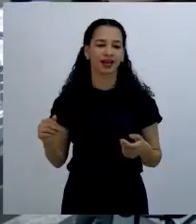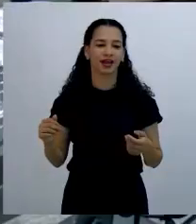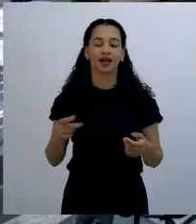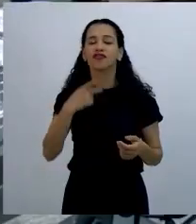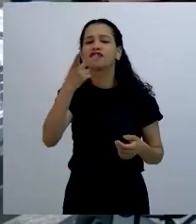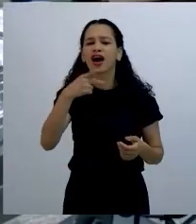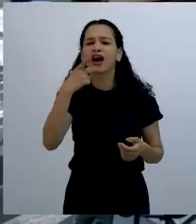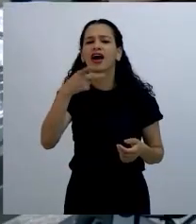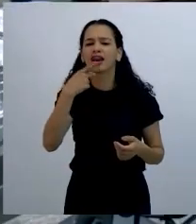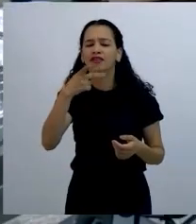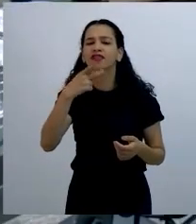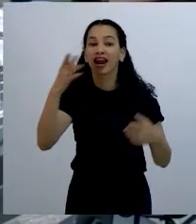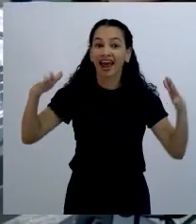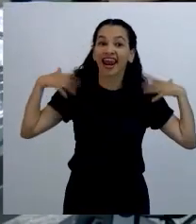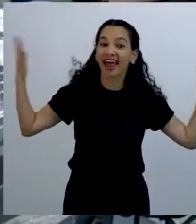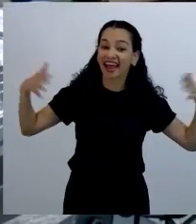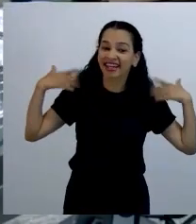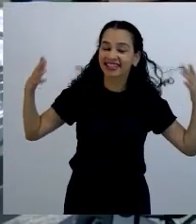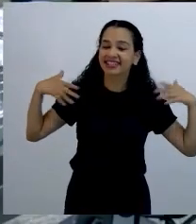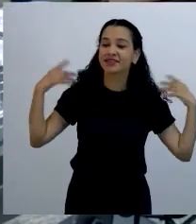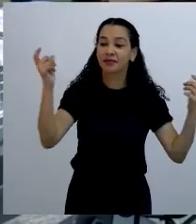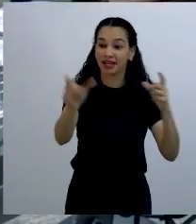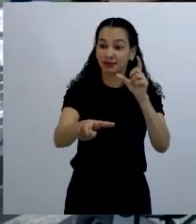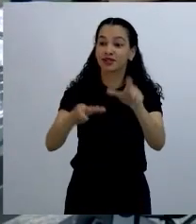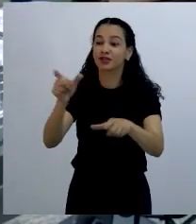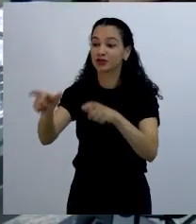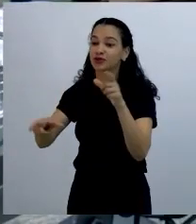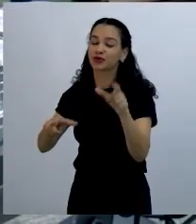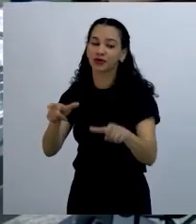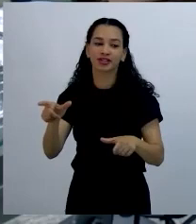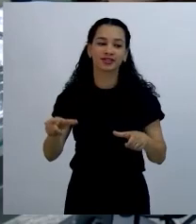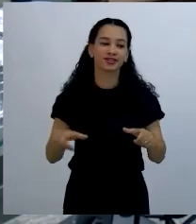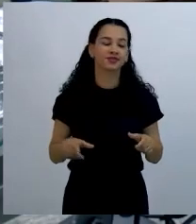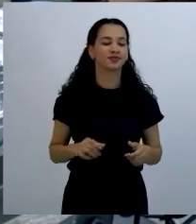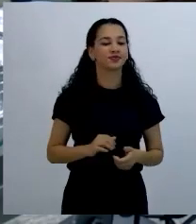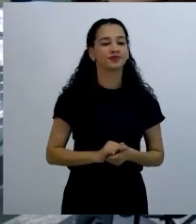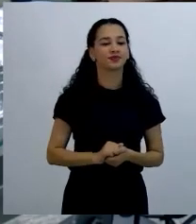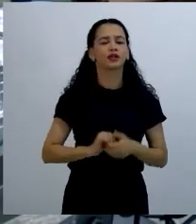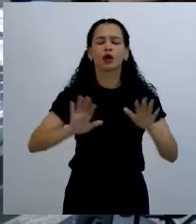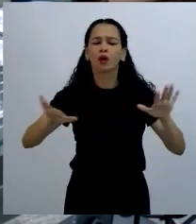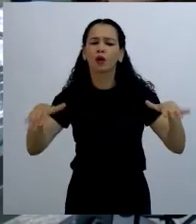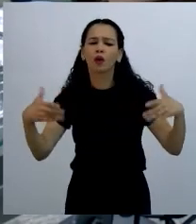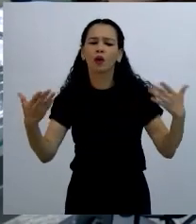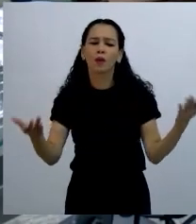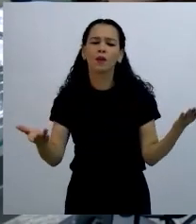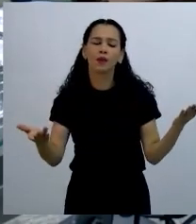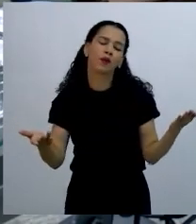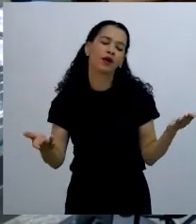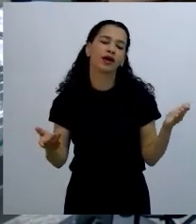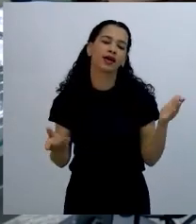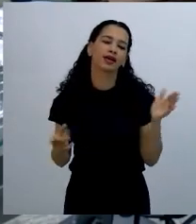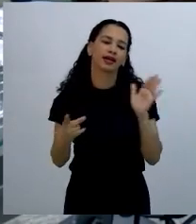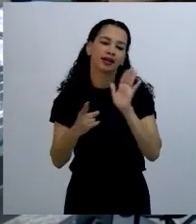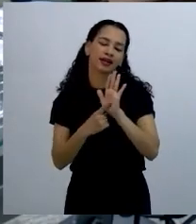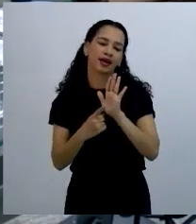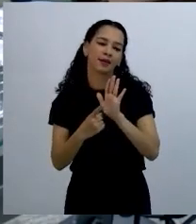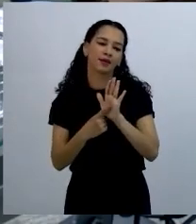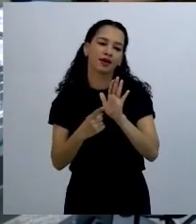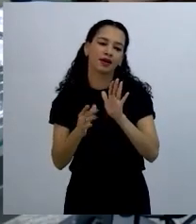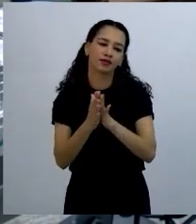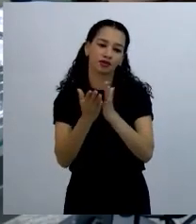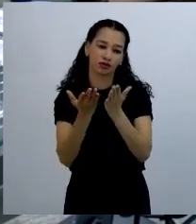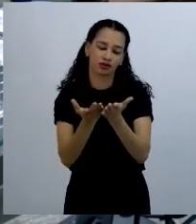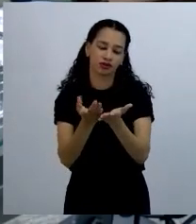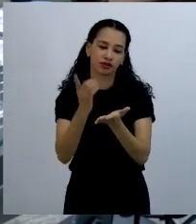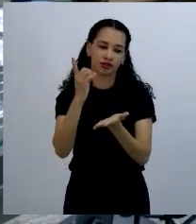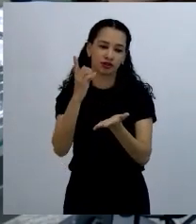Então como é que no texto sagrado alegria aparece como mandamento irmãos é simples porque a alegria do ponto de Deus